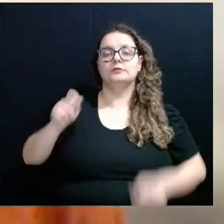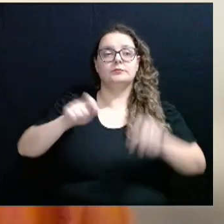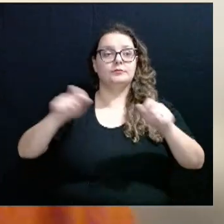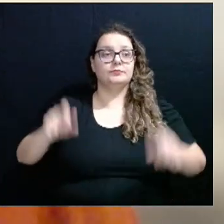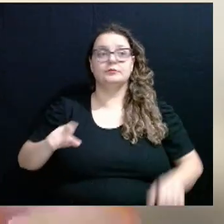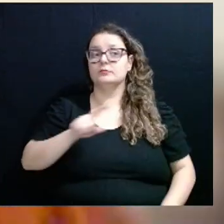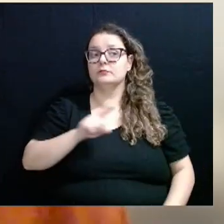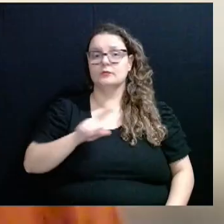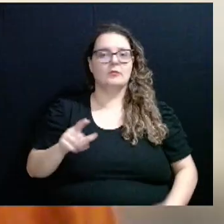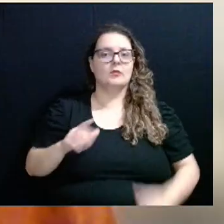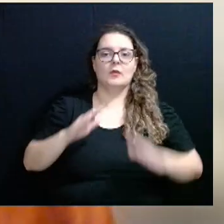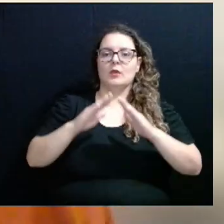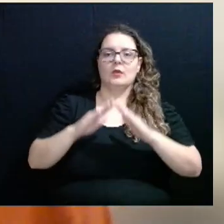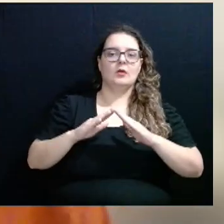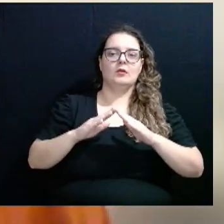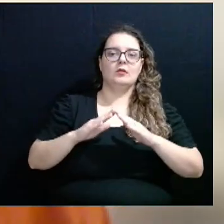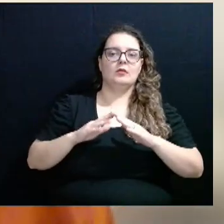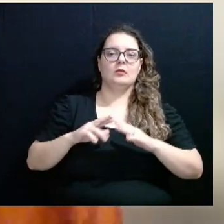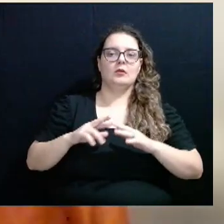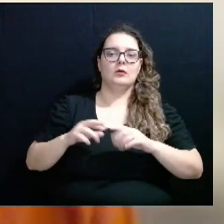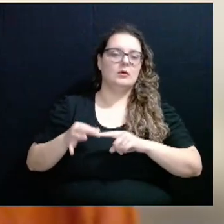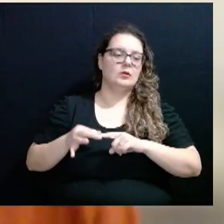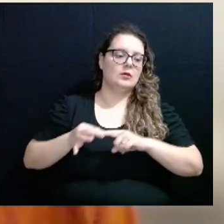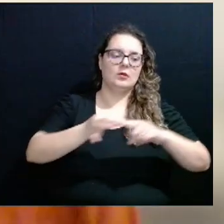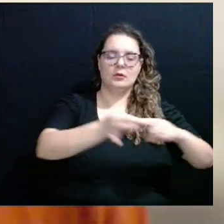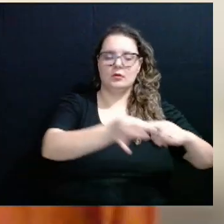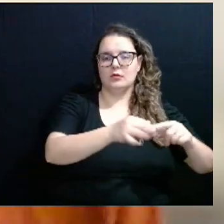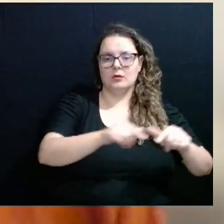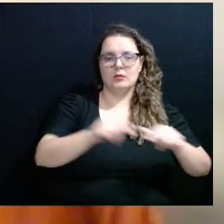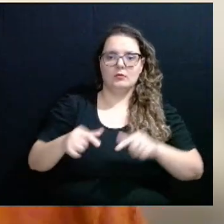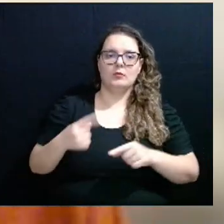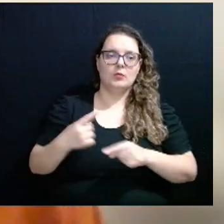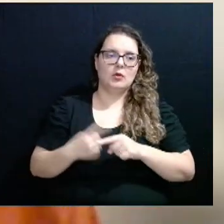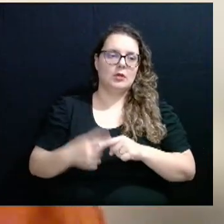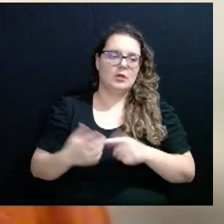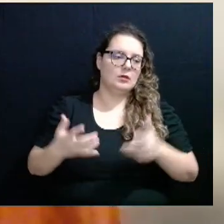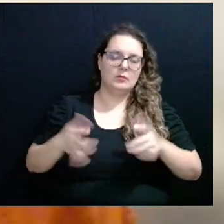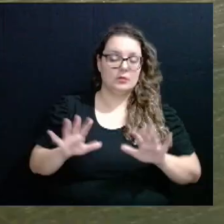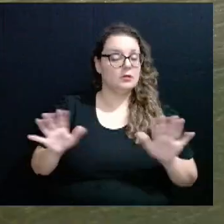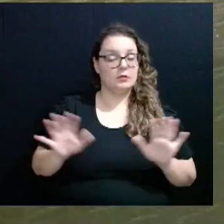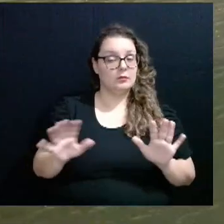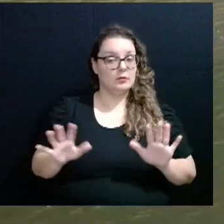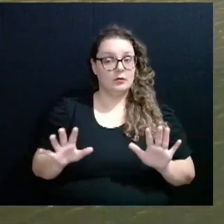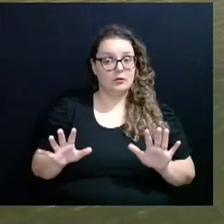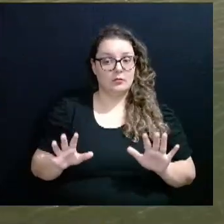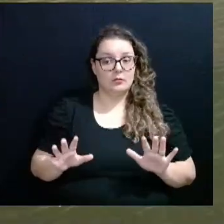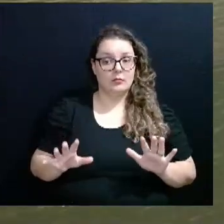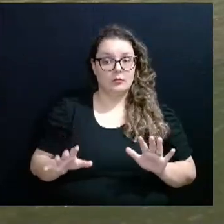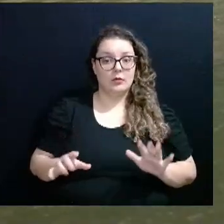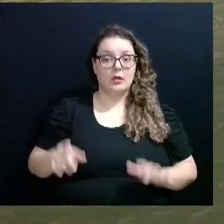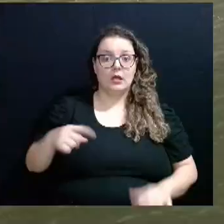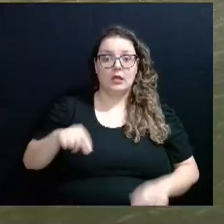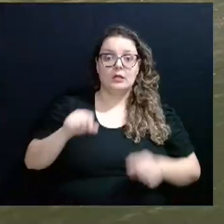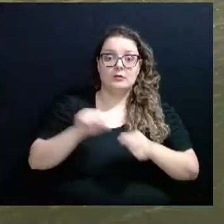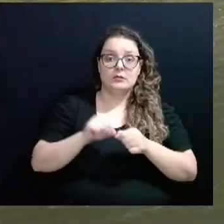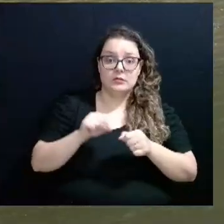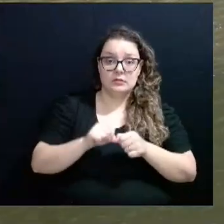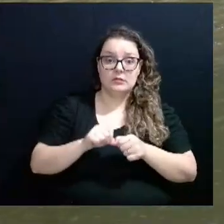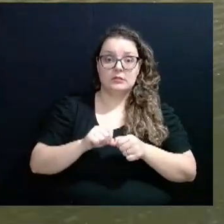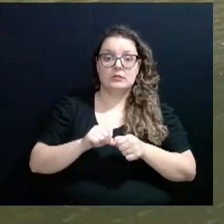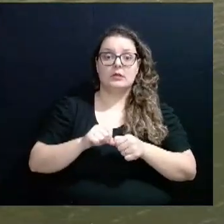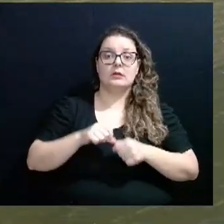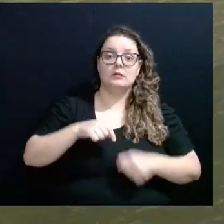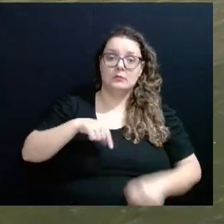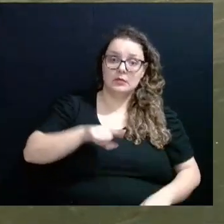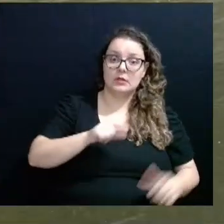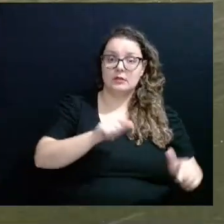em regiões periféricas porque elas quiseram. Elas foram levadas a habitar esses locais por uma